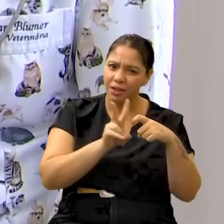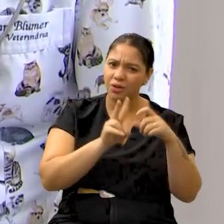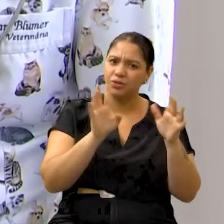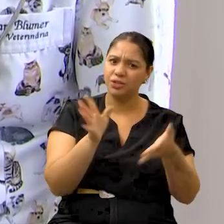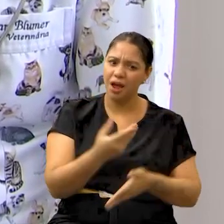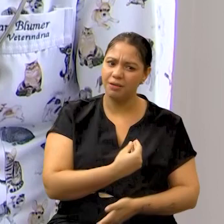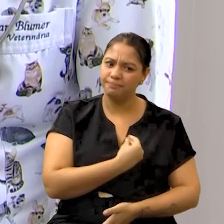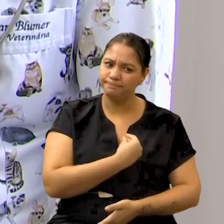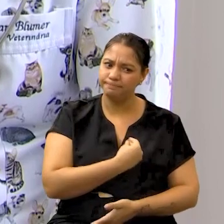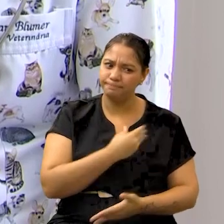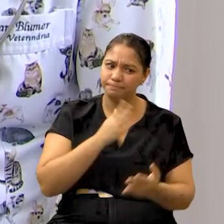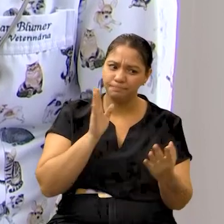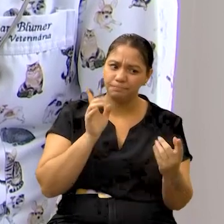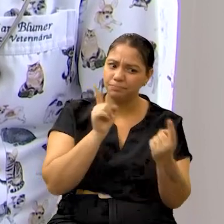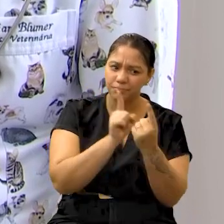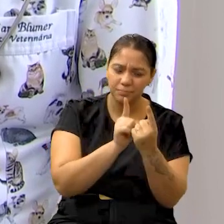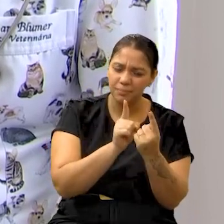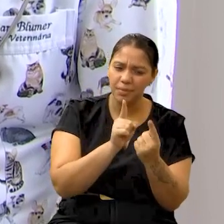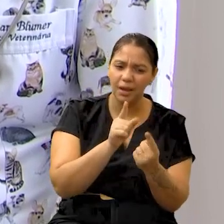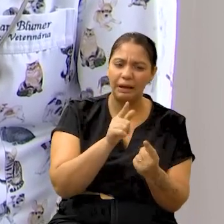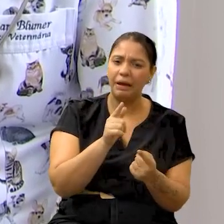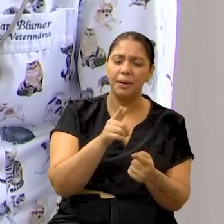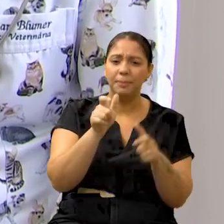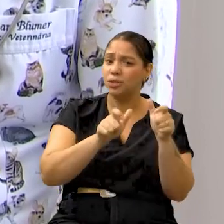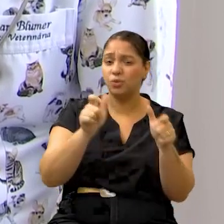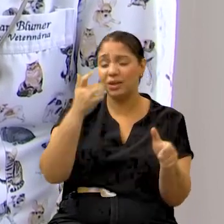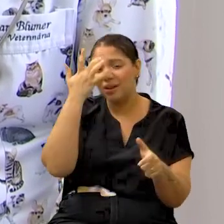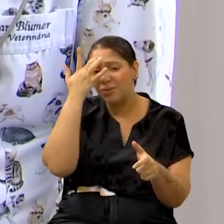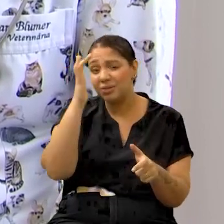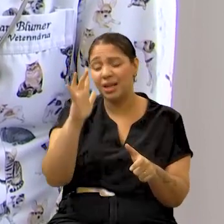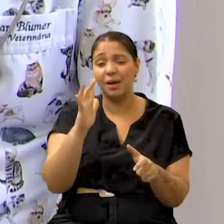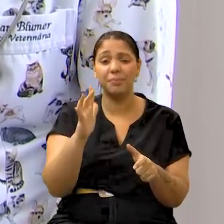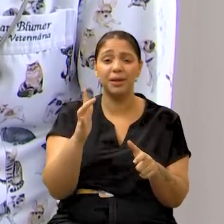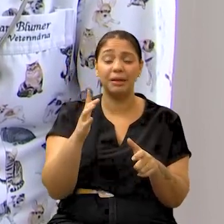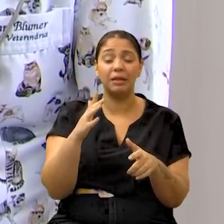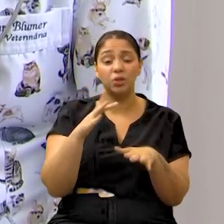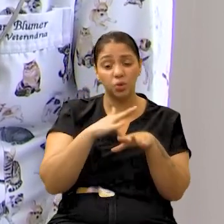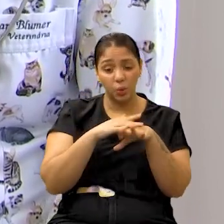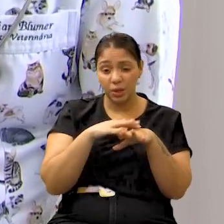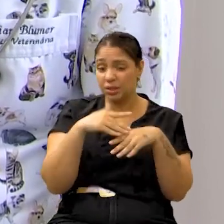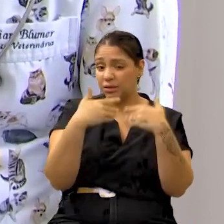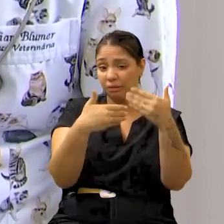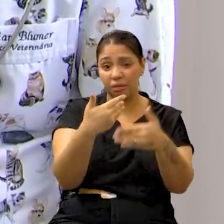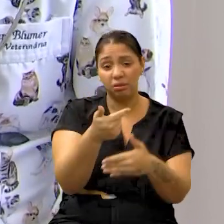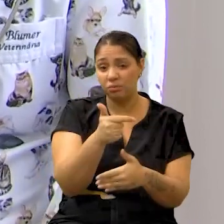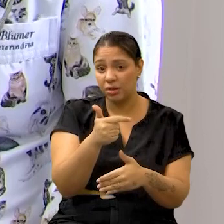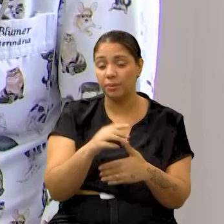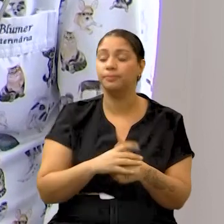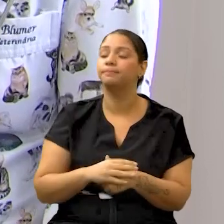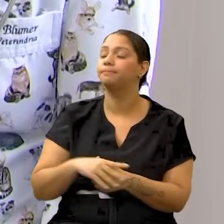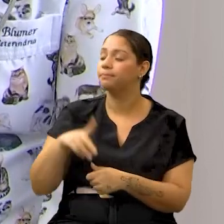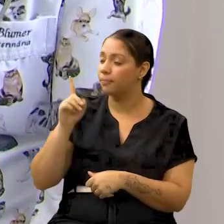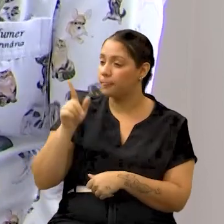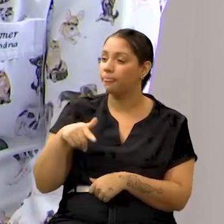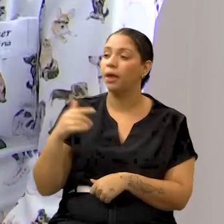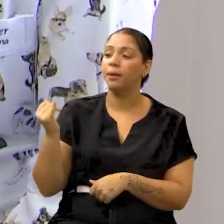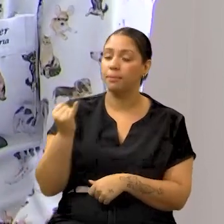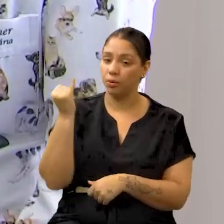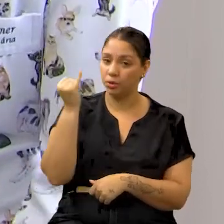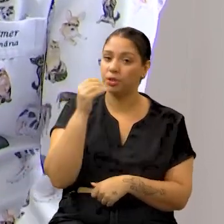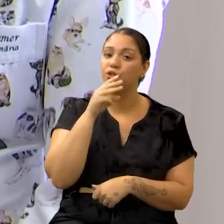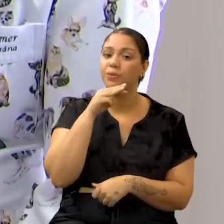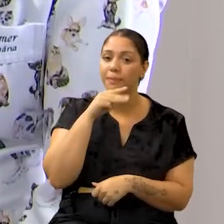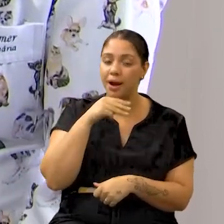veterinária, vivendo isso de perto, tem gente que nem sabe que os bichinhos podem desenvolver esse tipo de doença? É importante. O Março